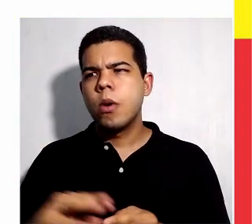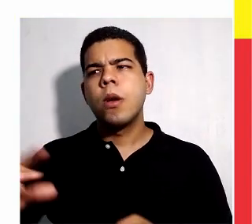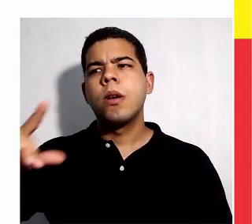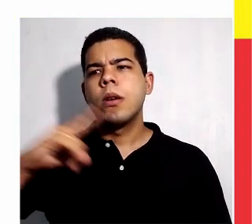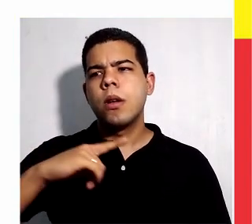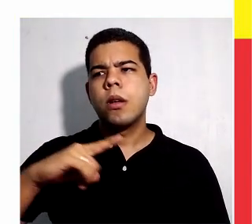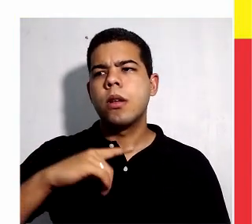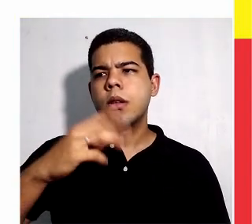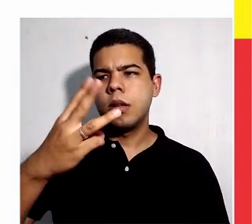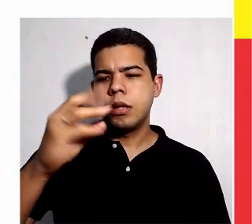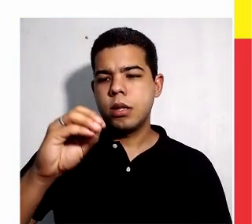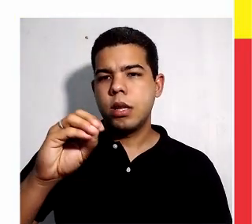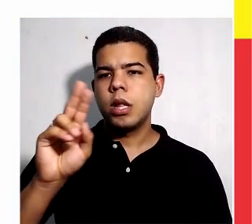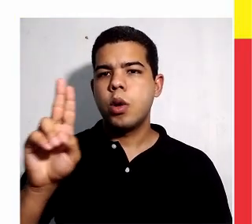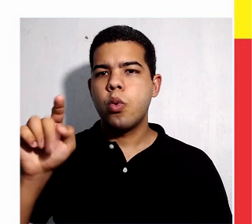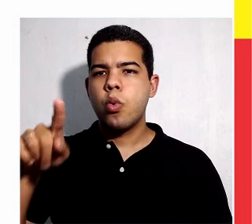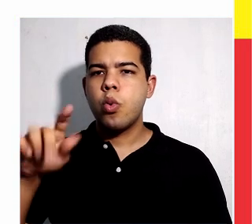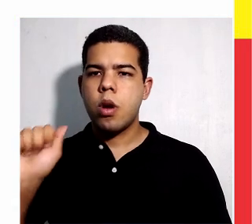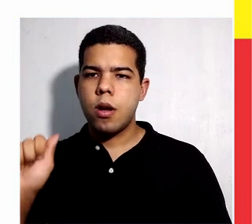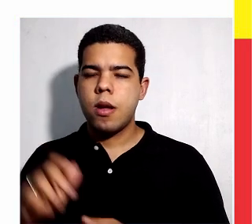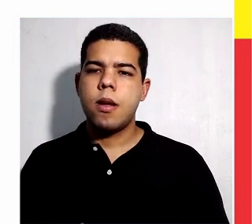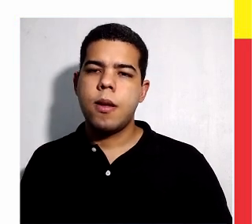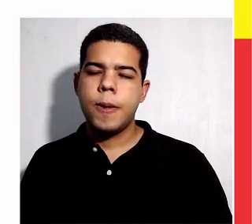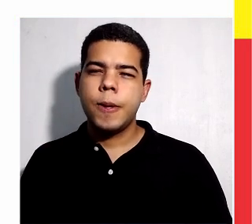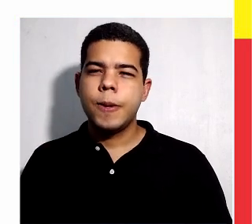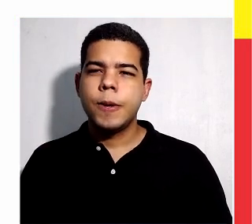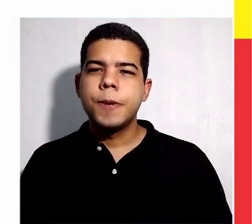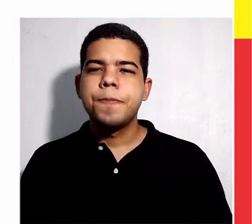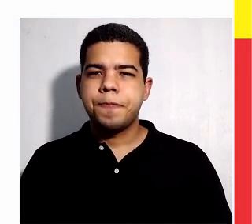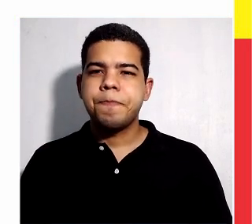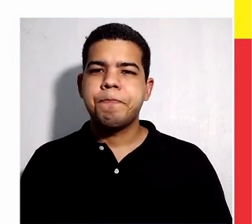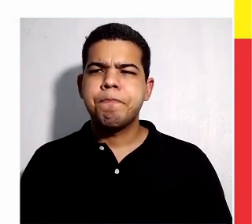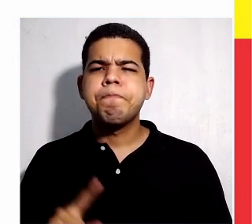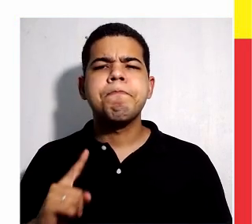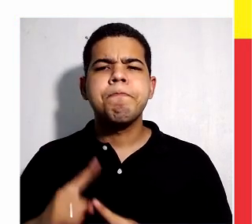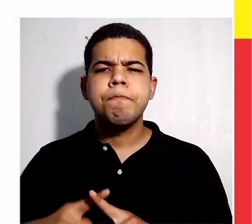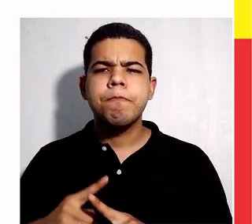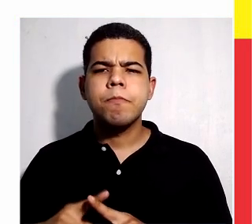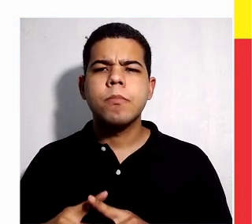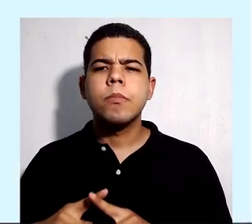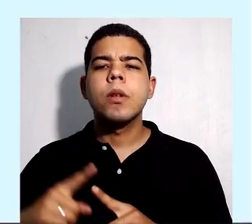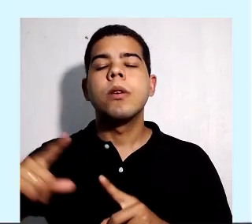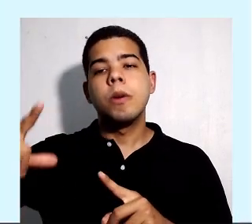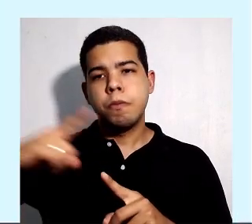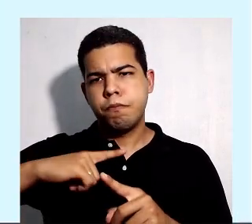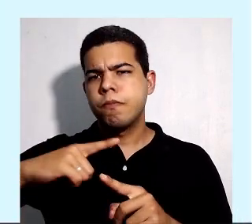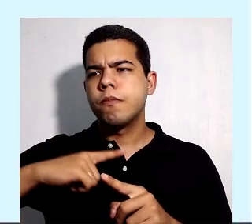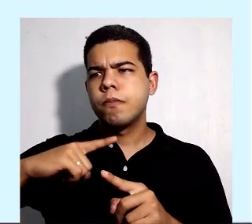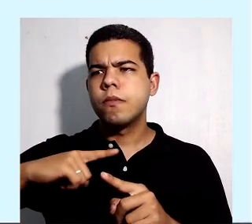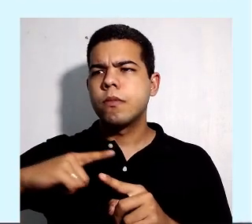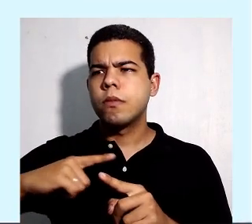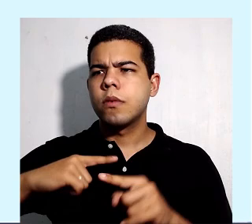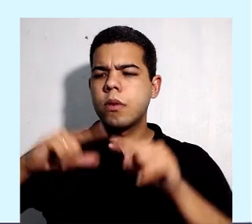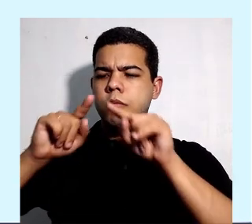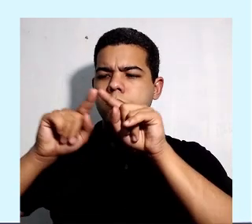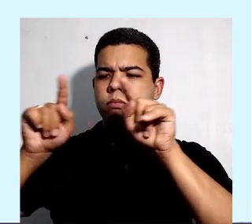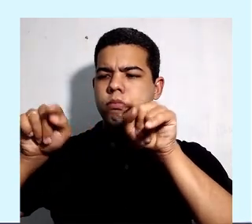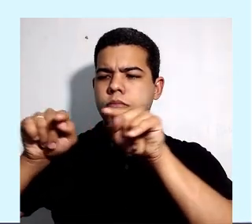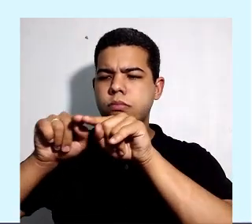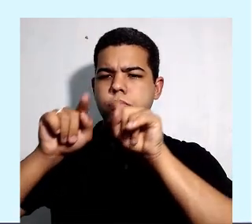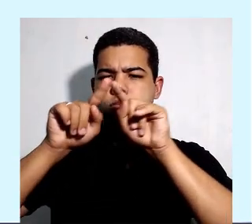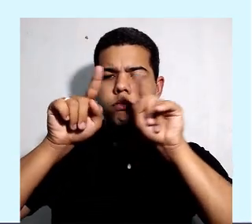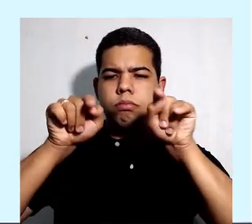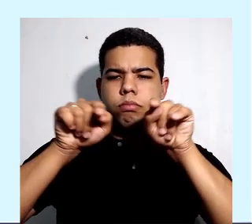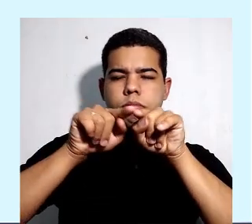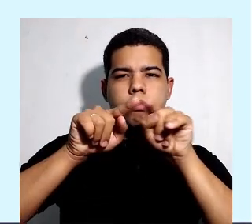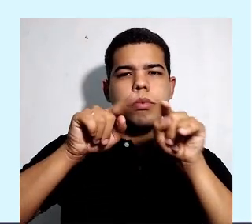que temos 30 unidades de área. 30 unidades de área por quê? Porque eu tenho o quadradinho da